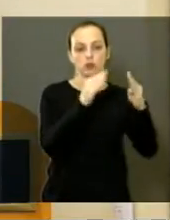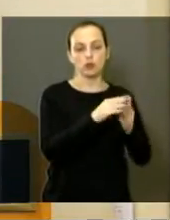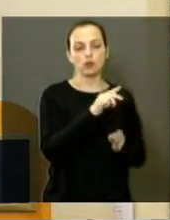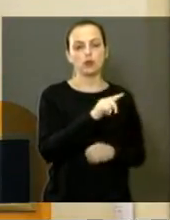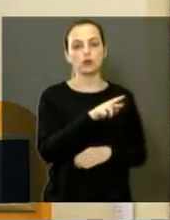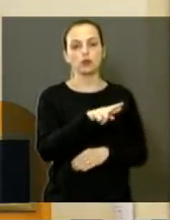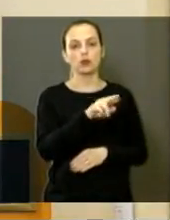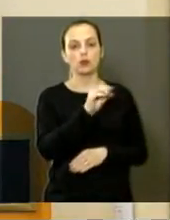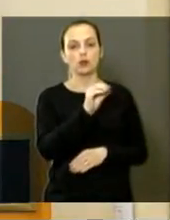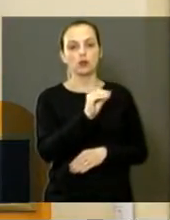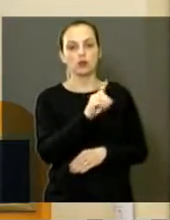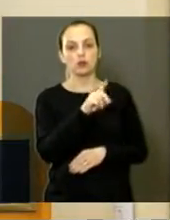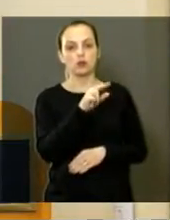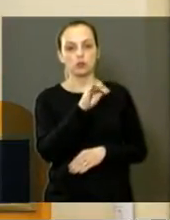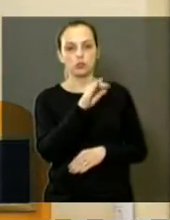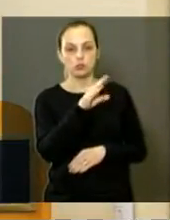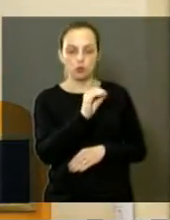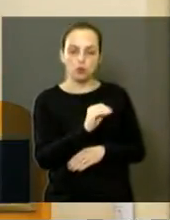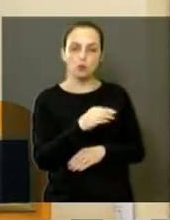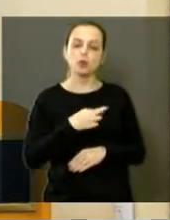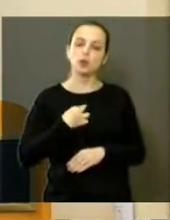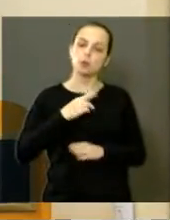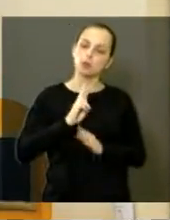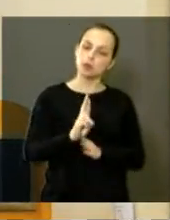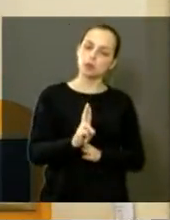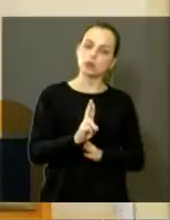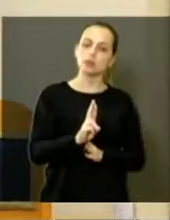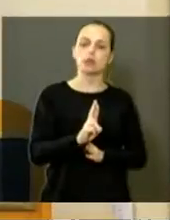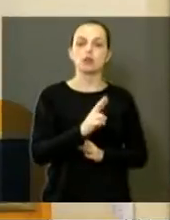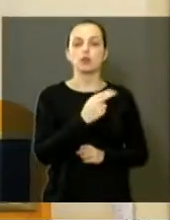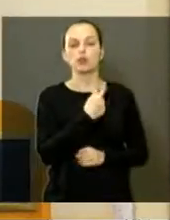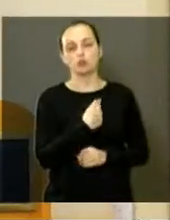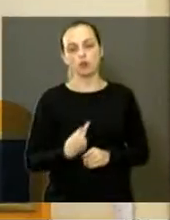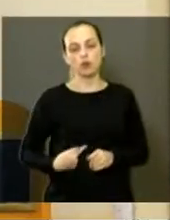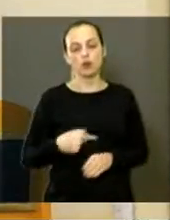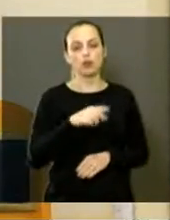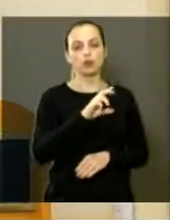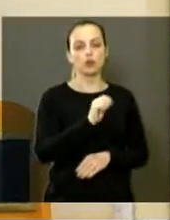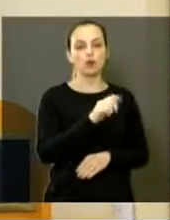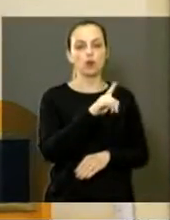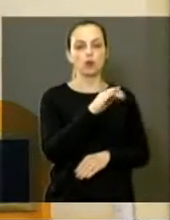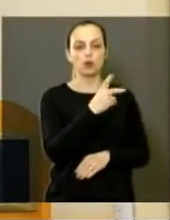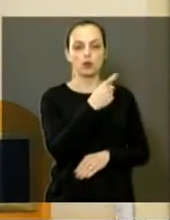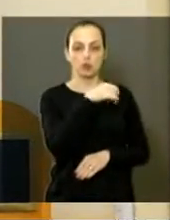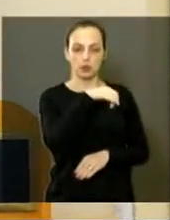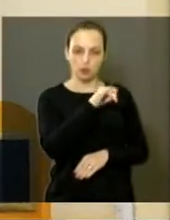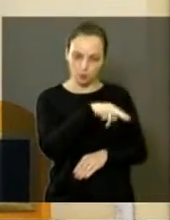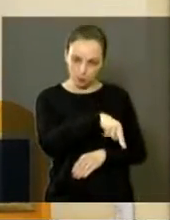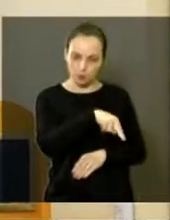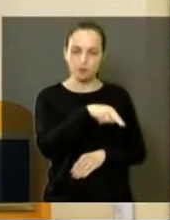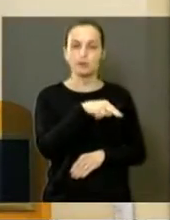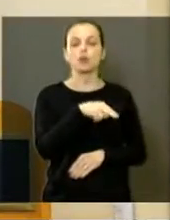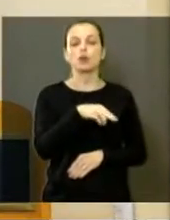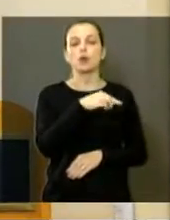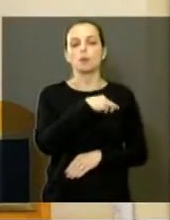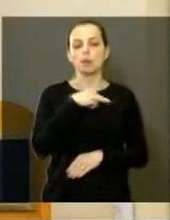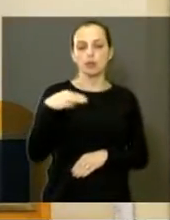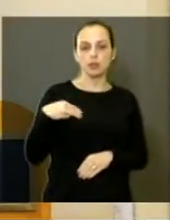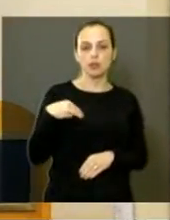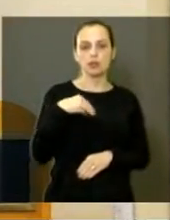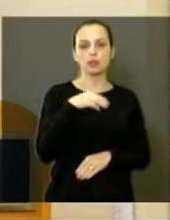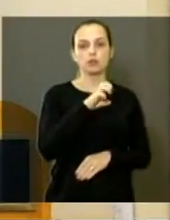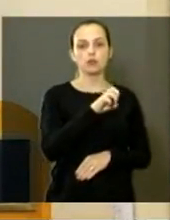esteve presente, representando o governador Geraldo Alckmin, o ministro Edinho, representando a presidenta